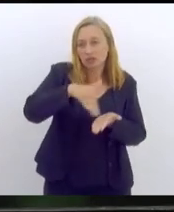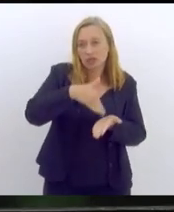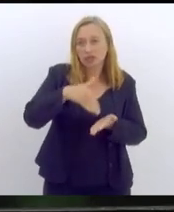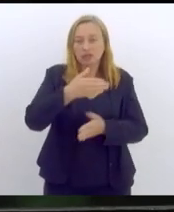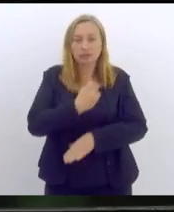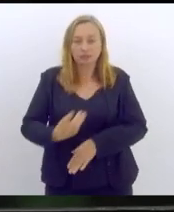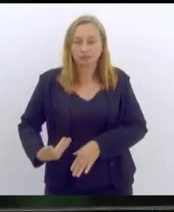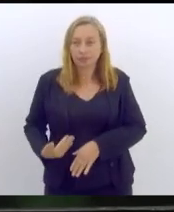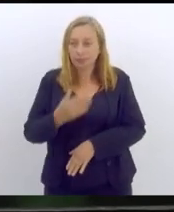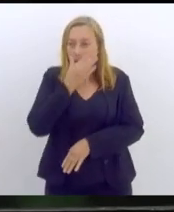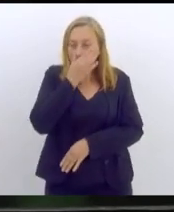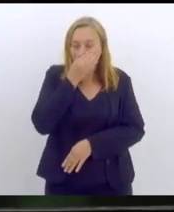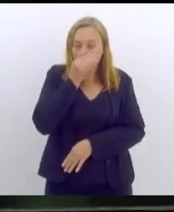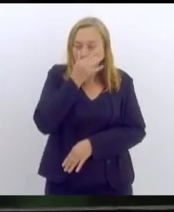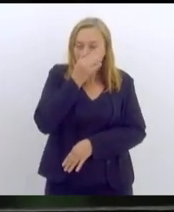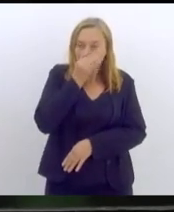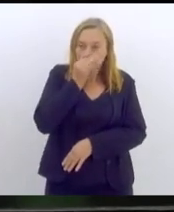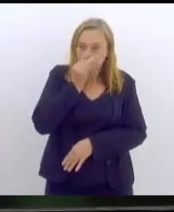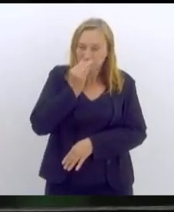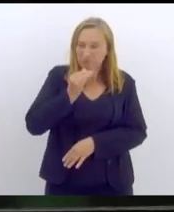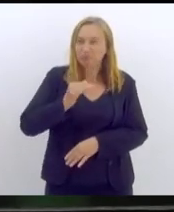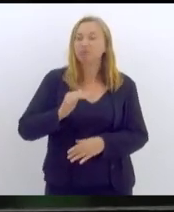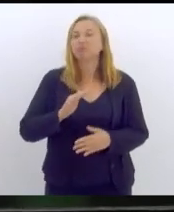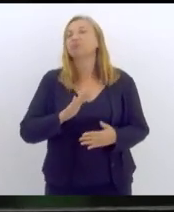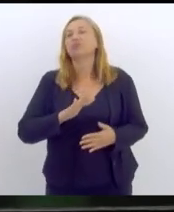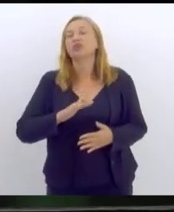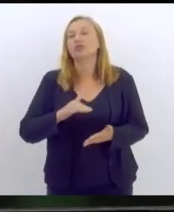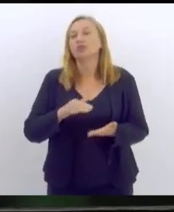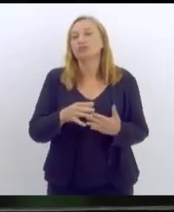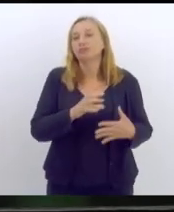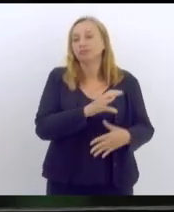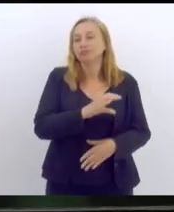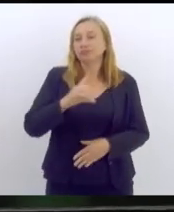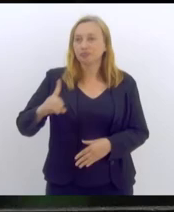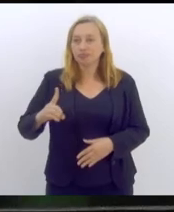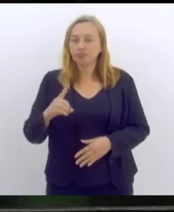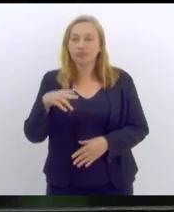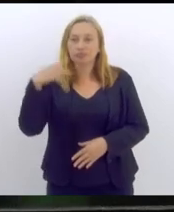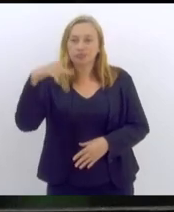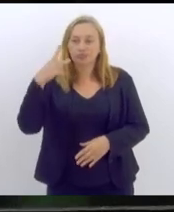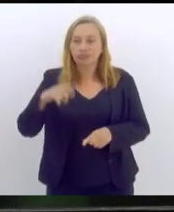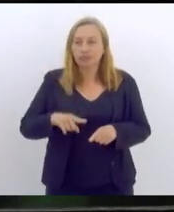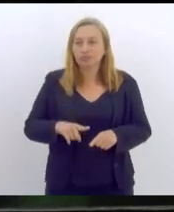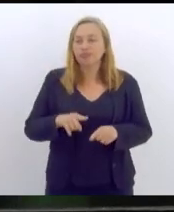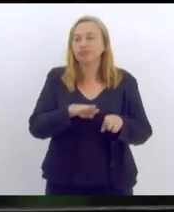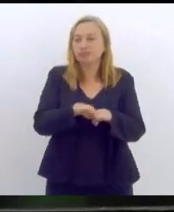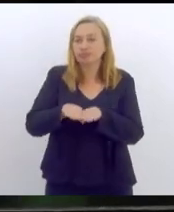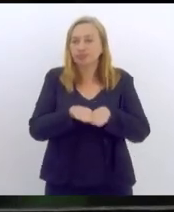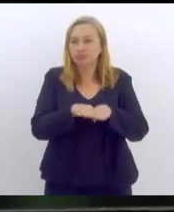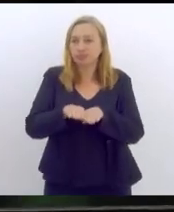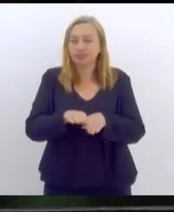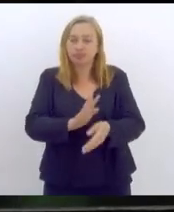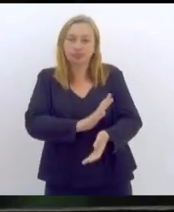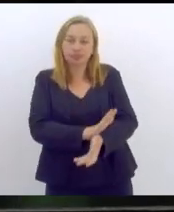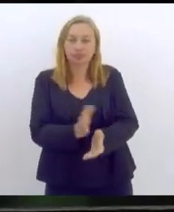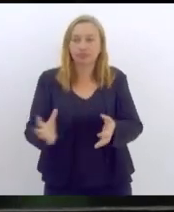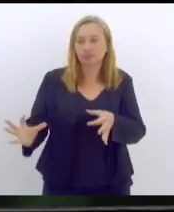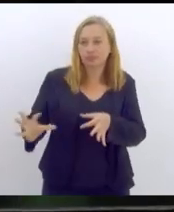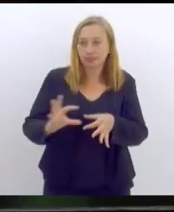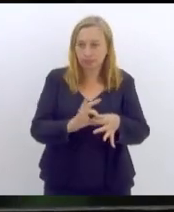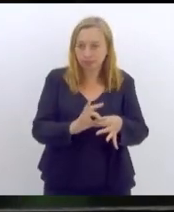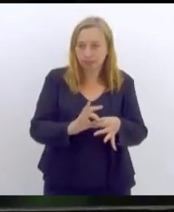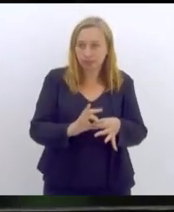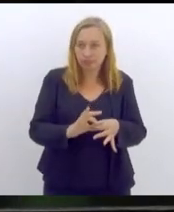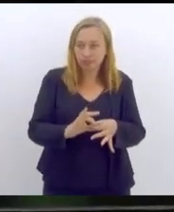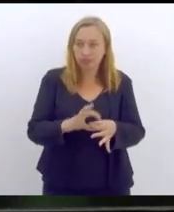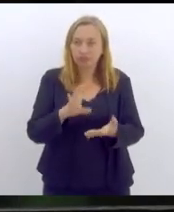governo, secretaria a qual a coordenação de políticas de promoção da igualdade racial é vinculada, na